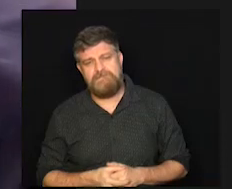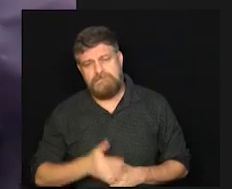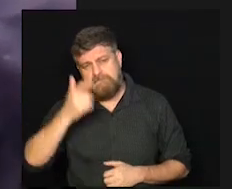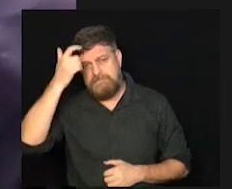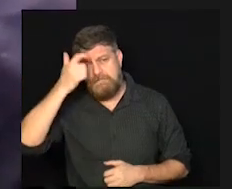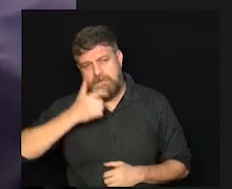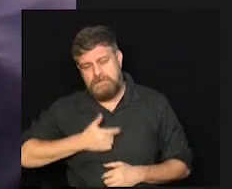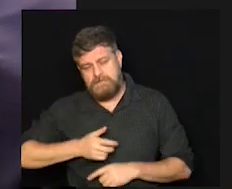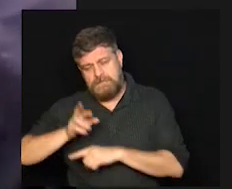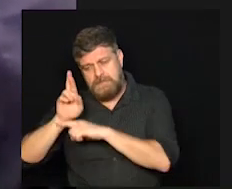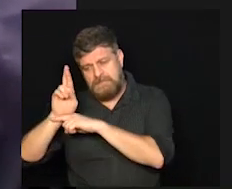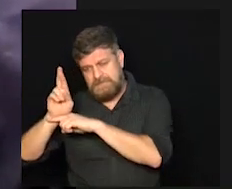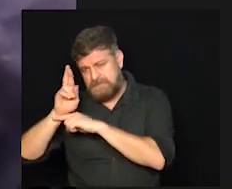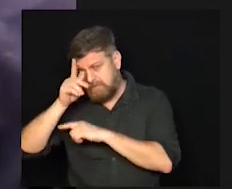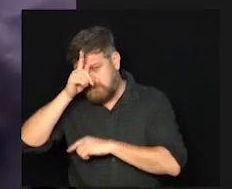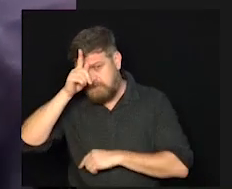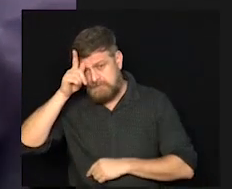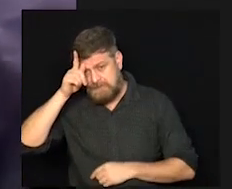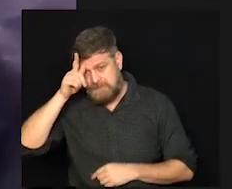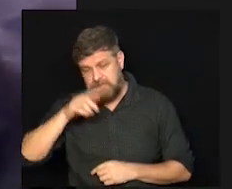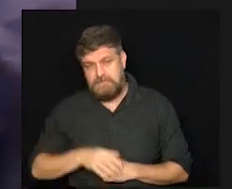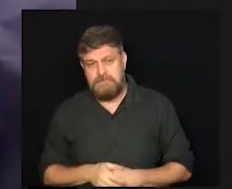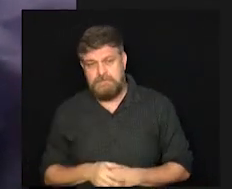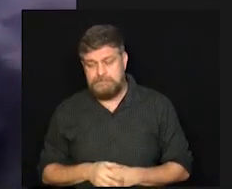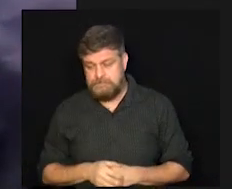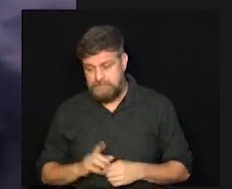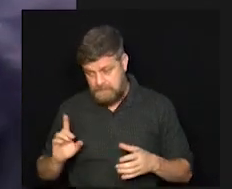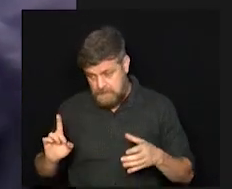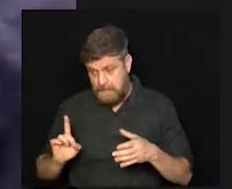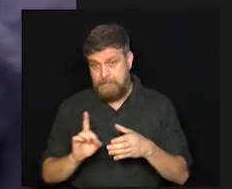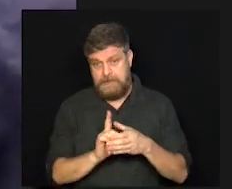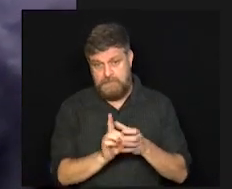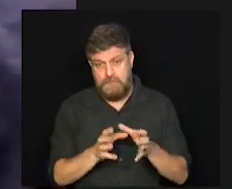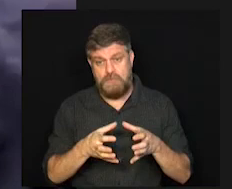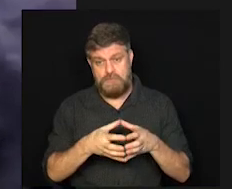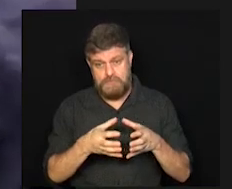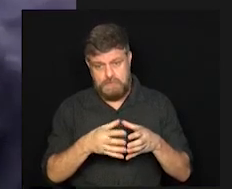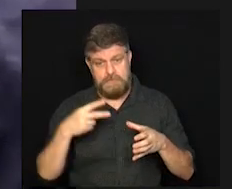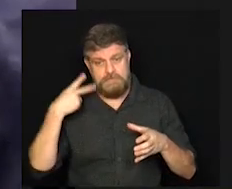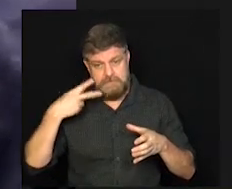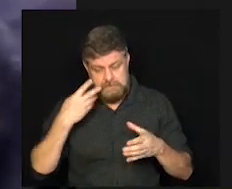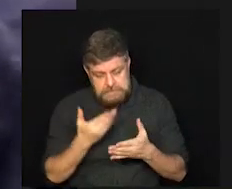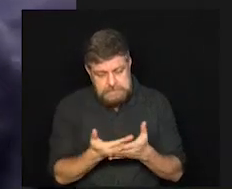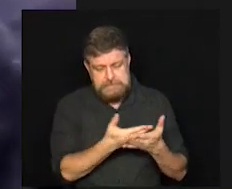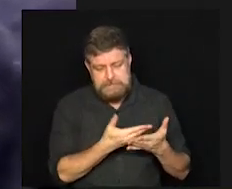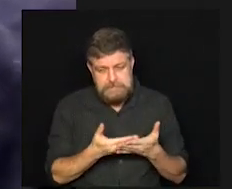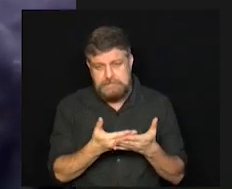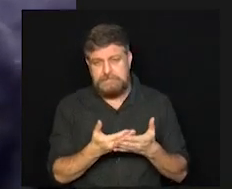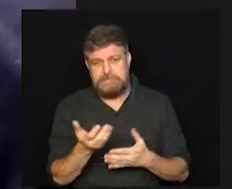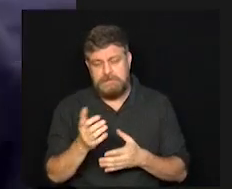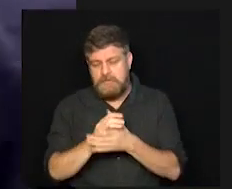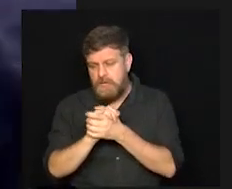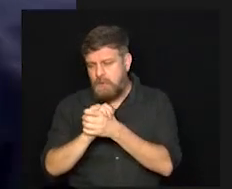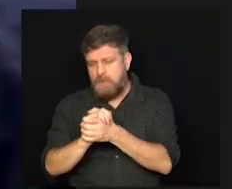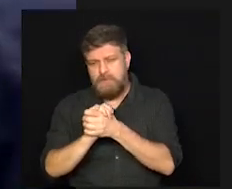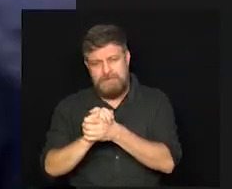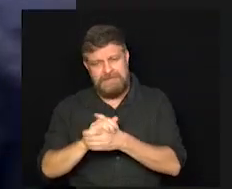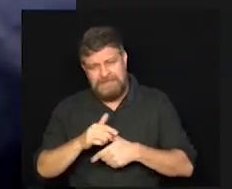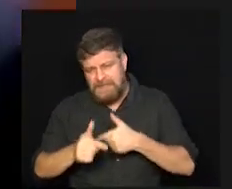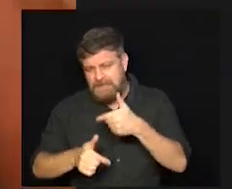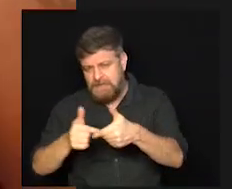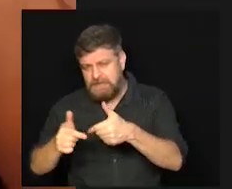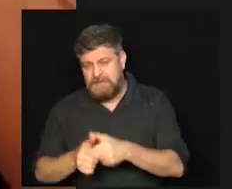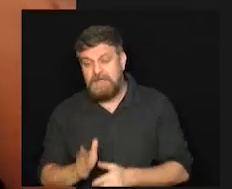vereador, agradecer o convite, né, ele como membro da comissão, e parabenizar todo esse trabalho que tem sido a segunda reunião que eu